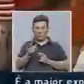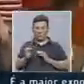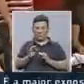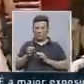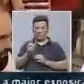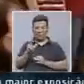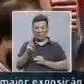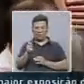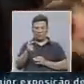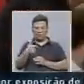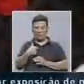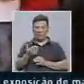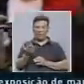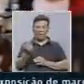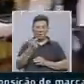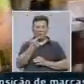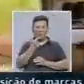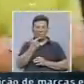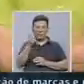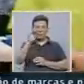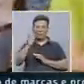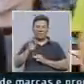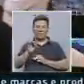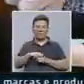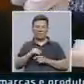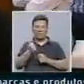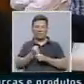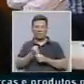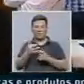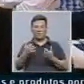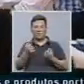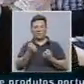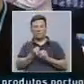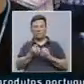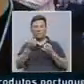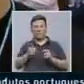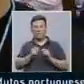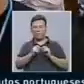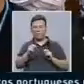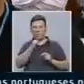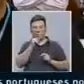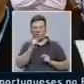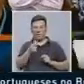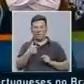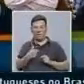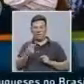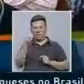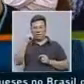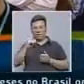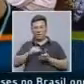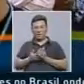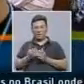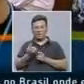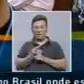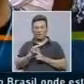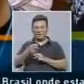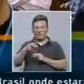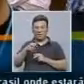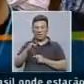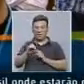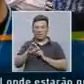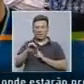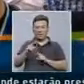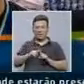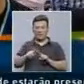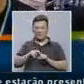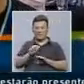os robôs e estamos ainda longe de os ter preparados para fazer um jogo de futebol completo. Estamos a testar as várias peças em separado e, portanto, juntar